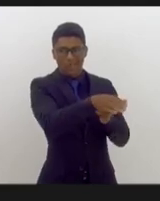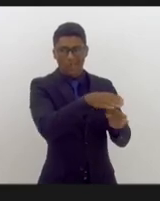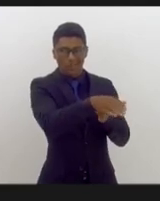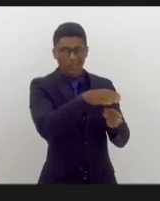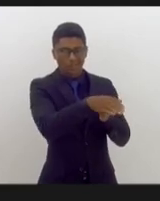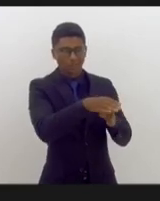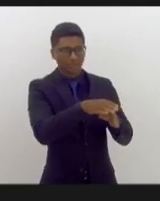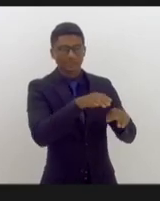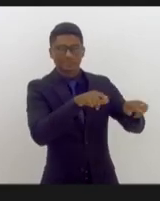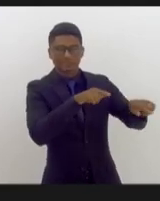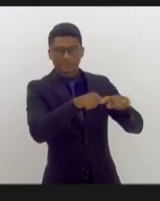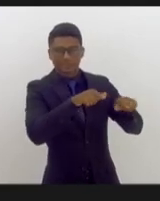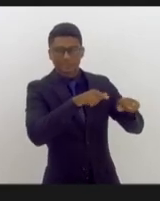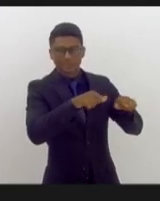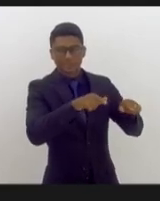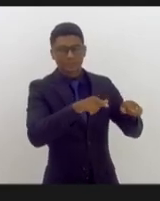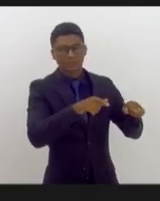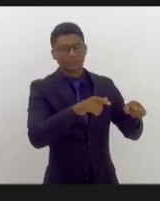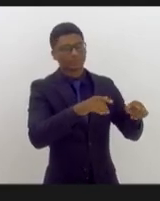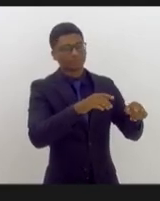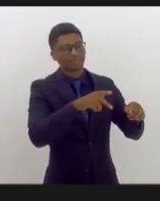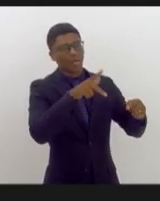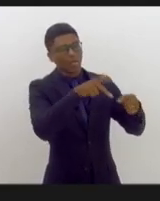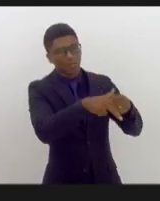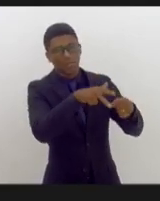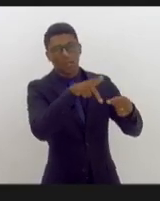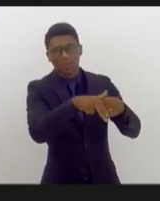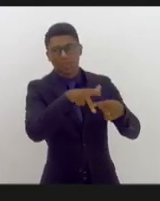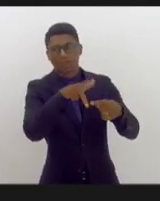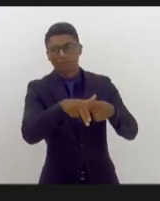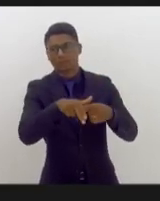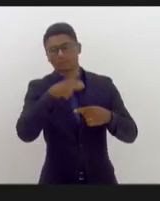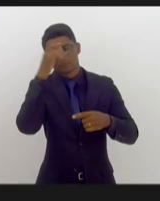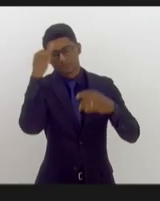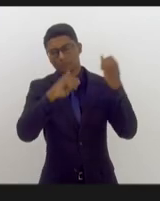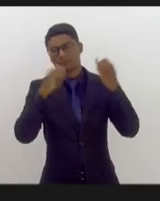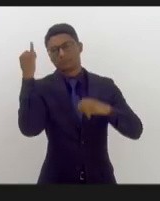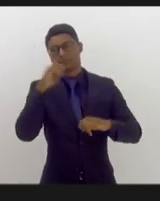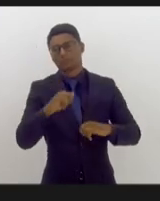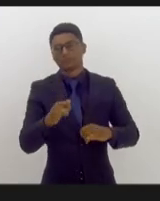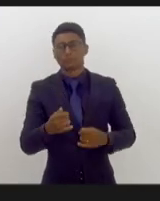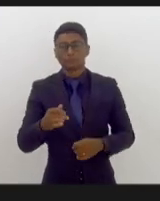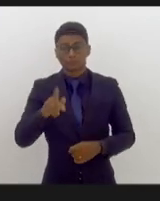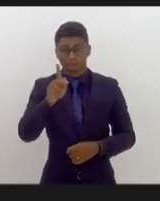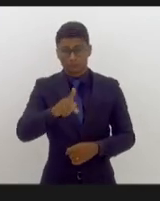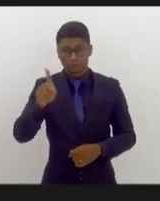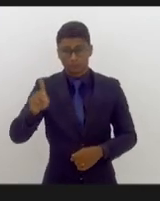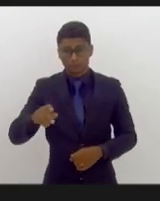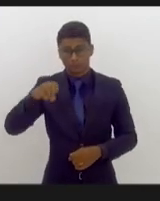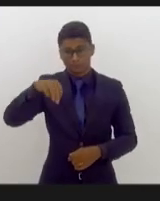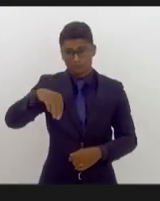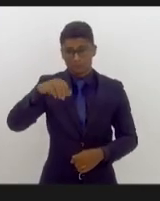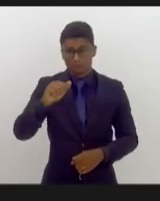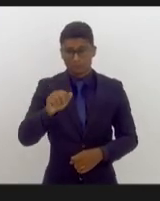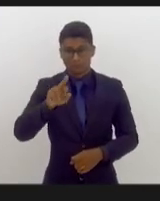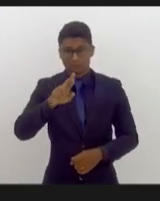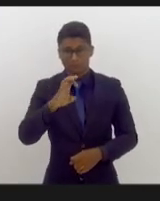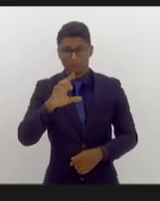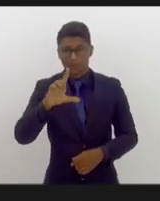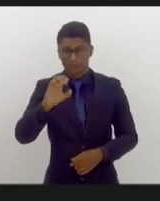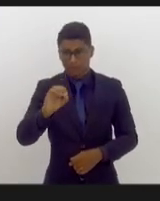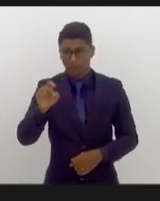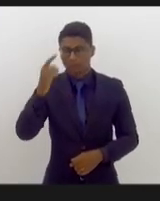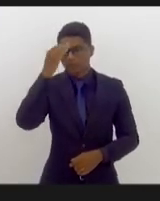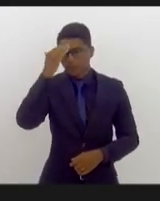de algum conselheiro, né? Agradeço também ao professor Marcelo pela menção à UNCME sobre a importância